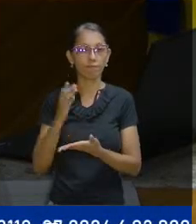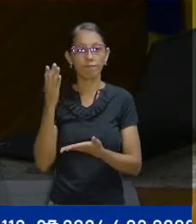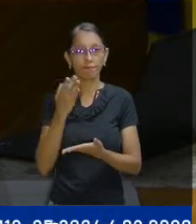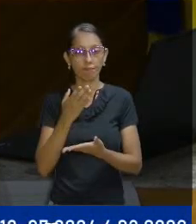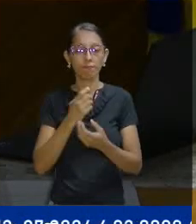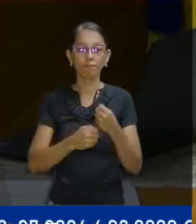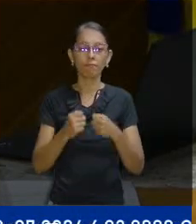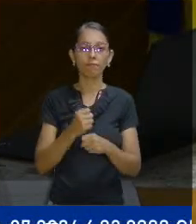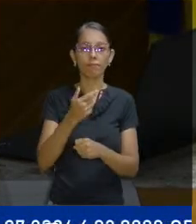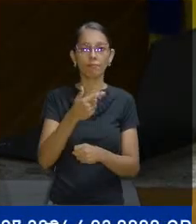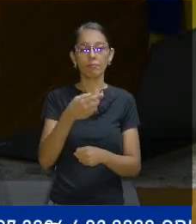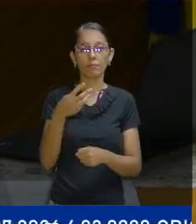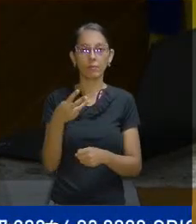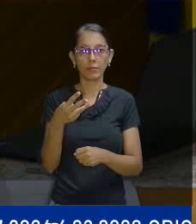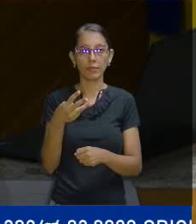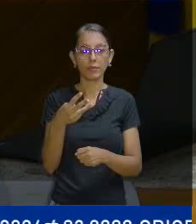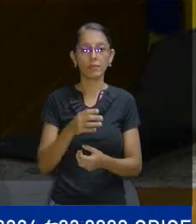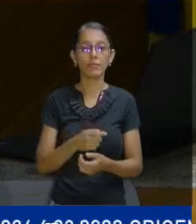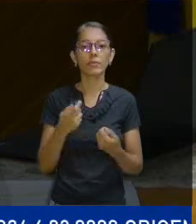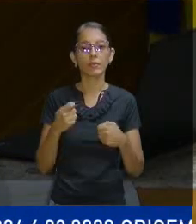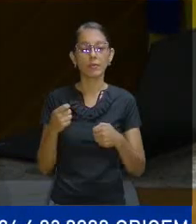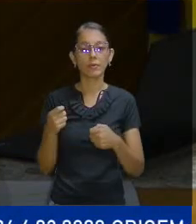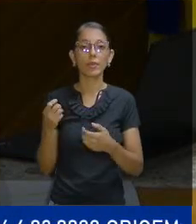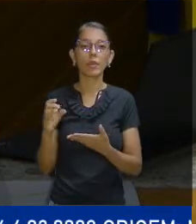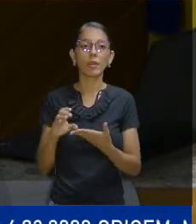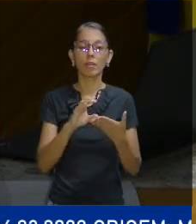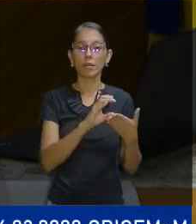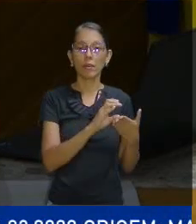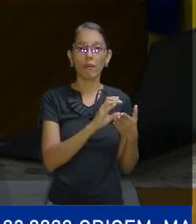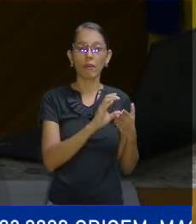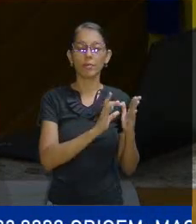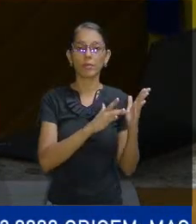2023 e determinando a devolução